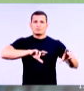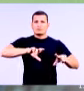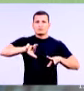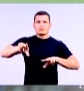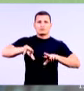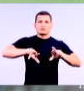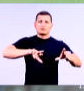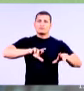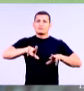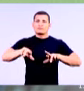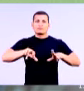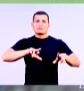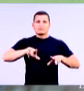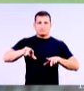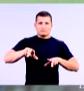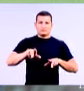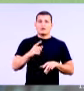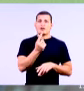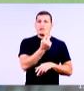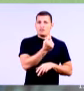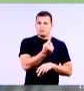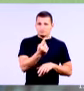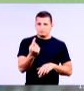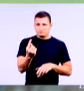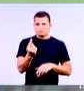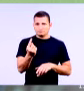Ou seja, cada uma delas